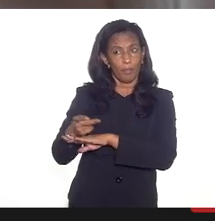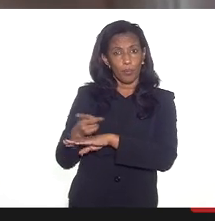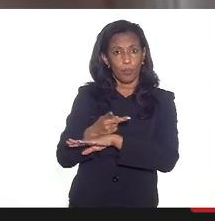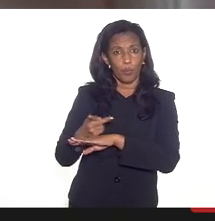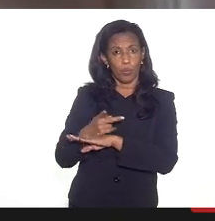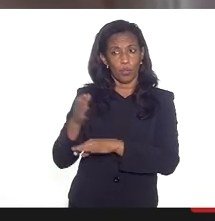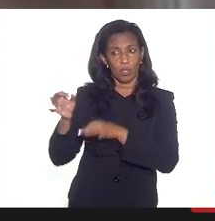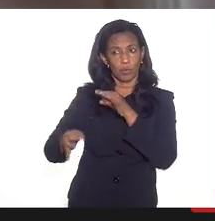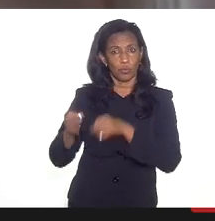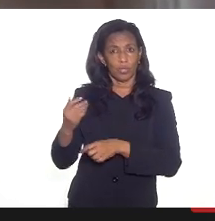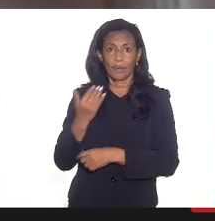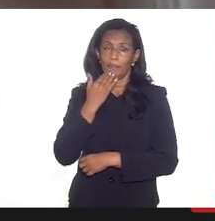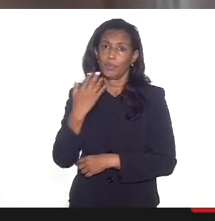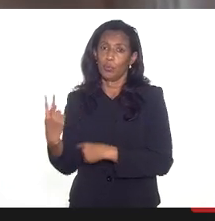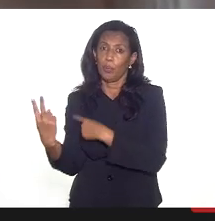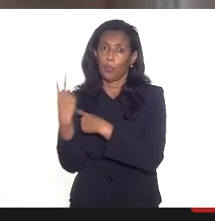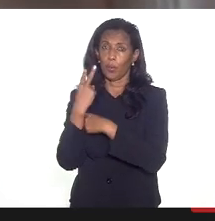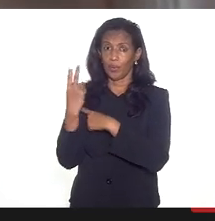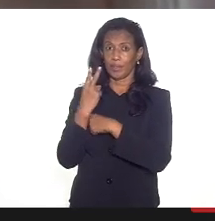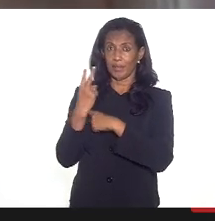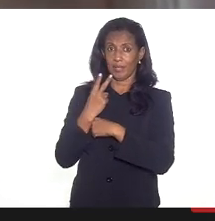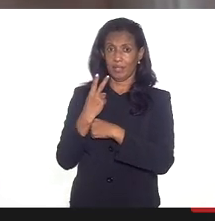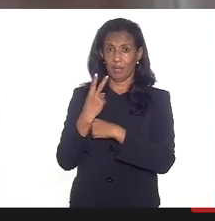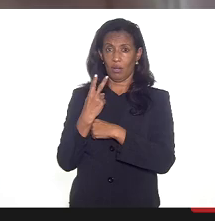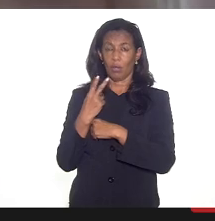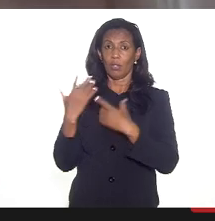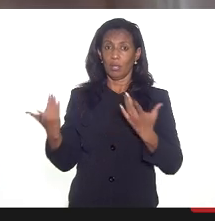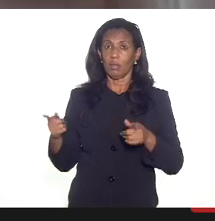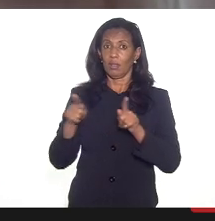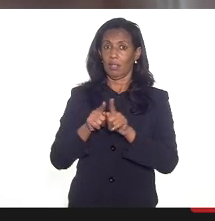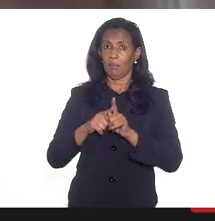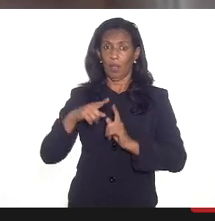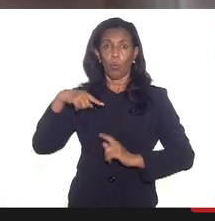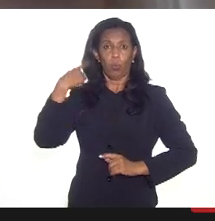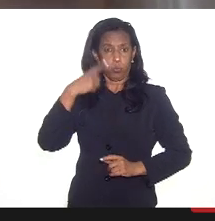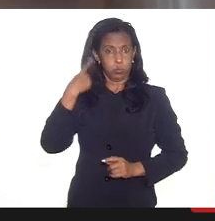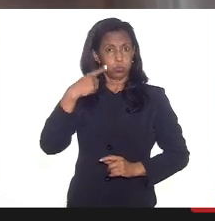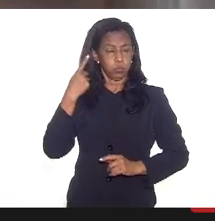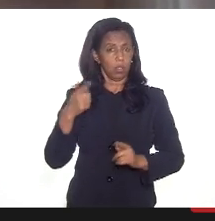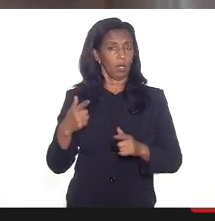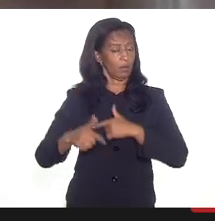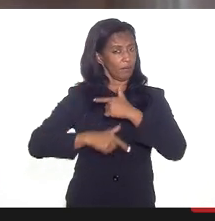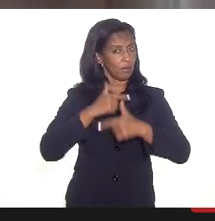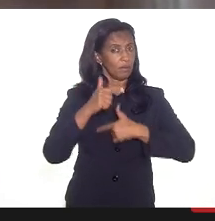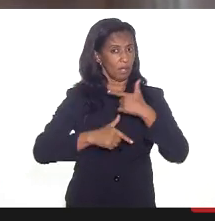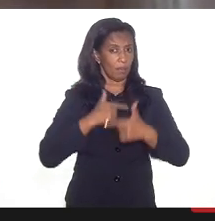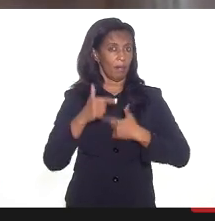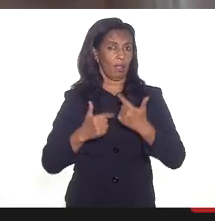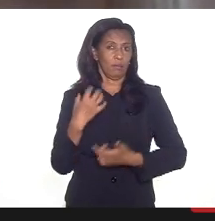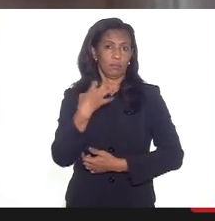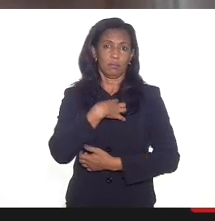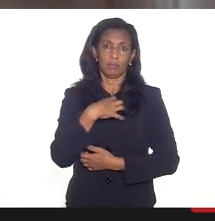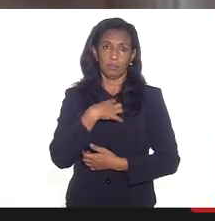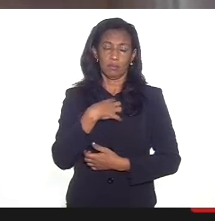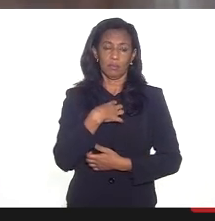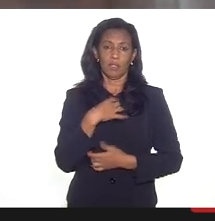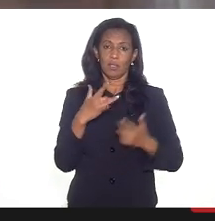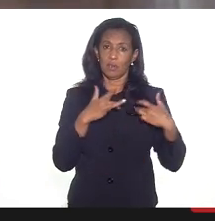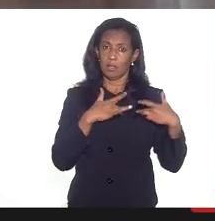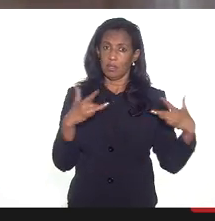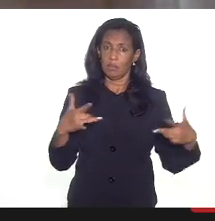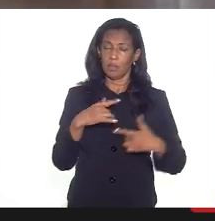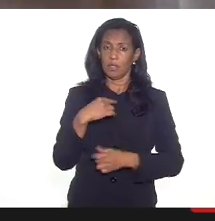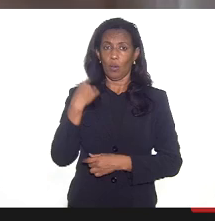para conseguir uma proteção, né? E aqui eu incluo até a advocacia. A gente tem feito trabalhos no sentido de sensibilizar